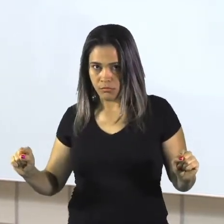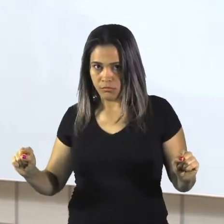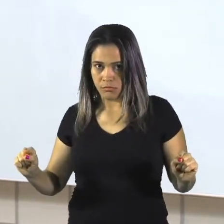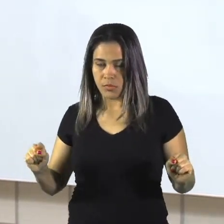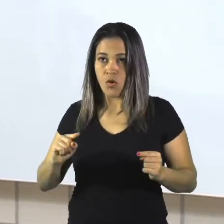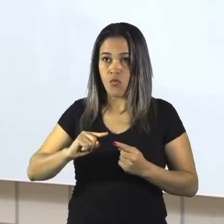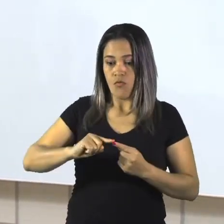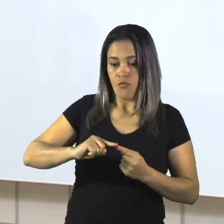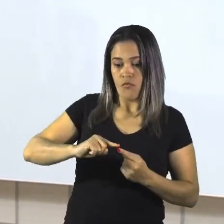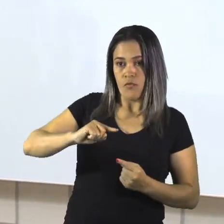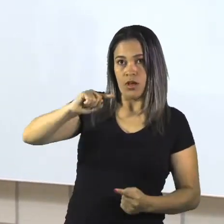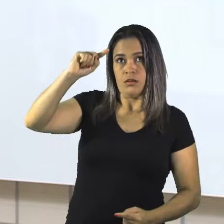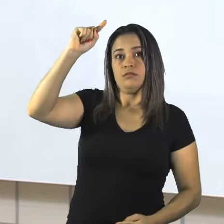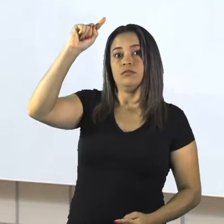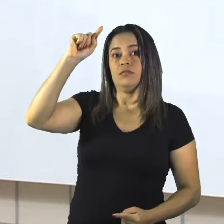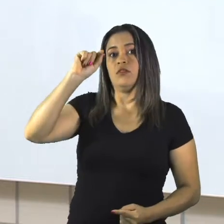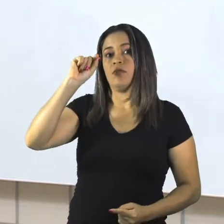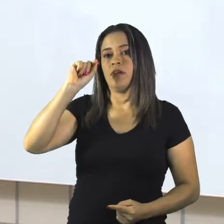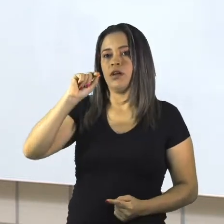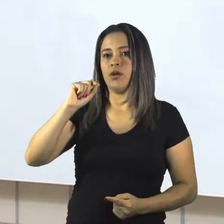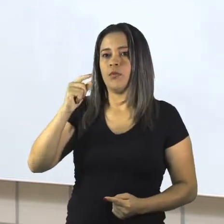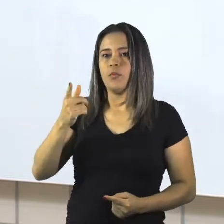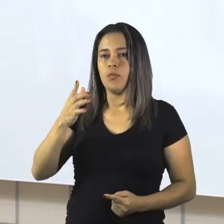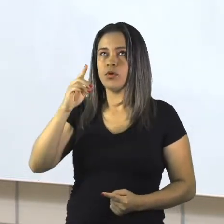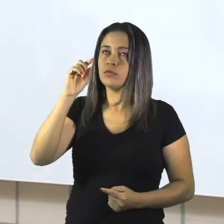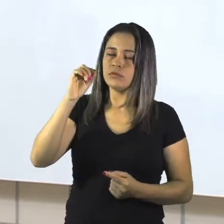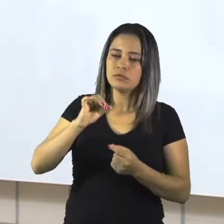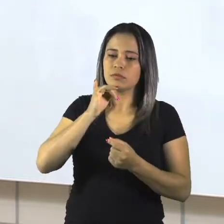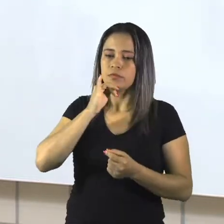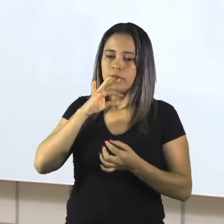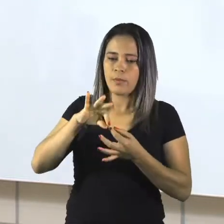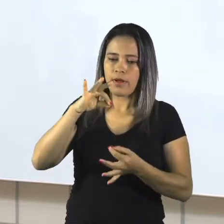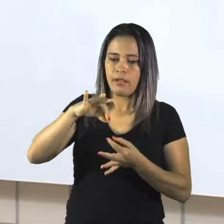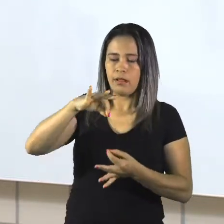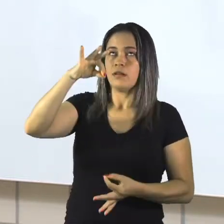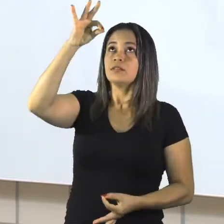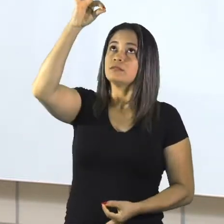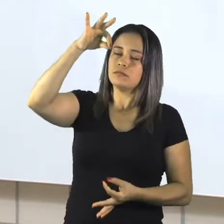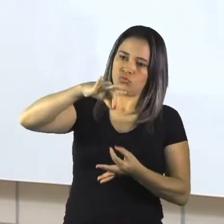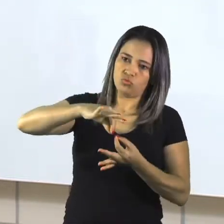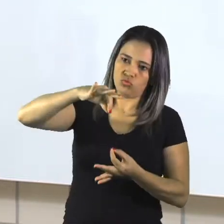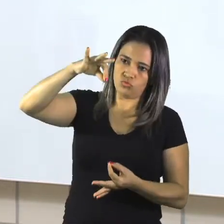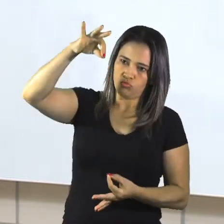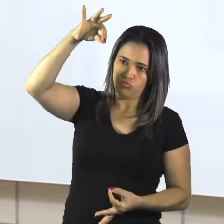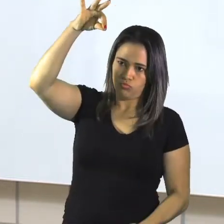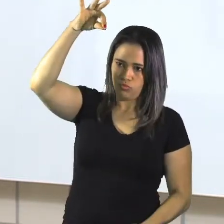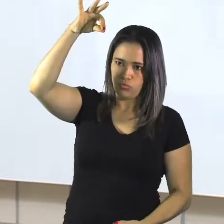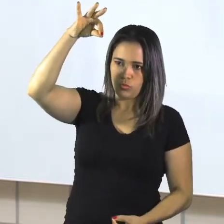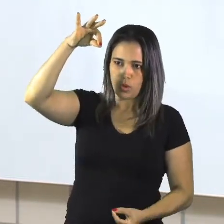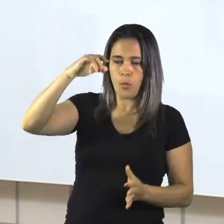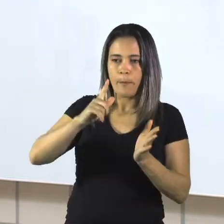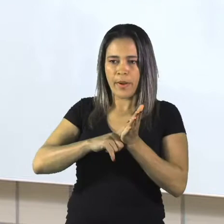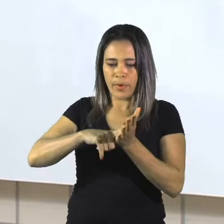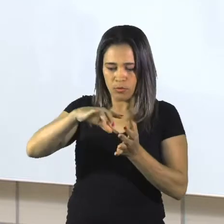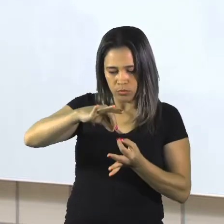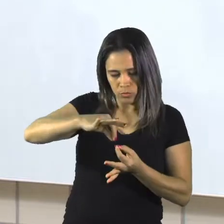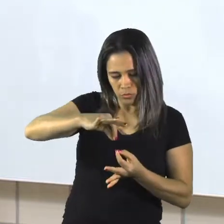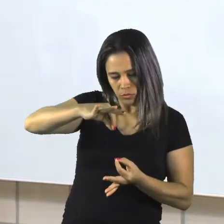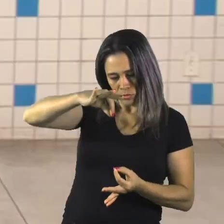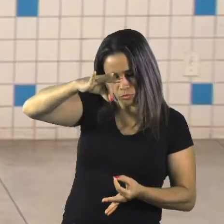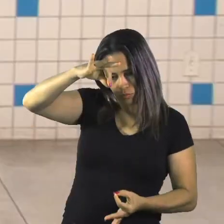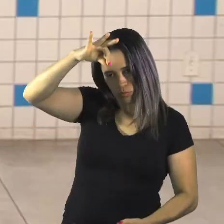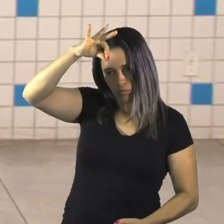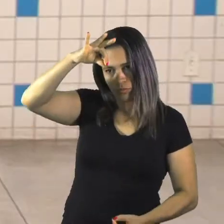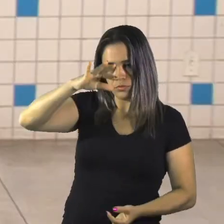eu pegasse uma linha e traçasse ela de cima a baixo na folha do papel, né? O